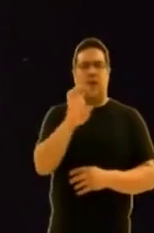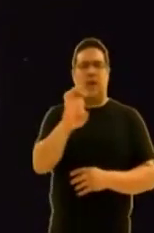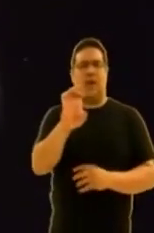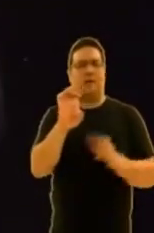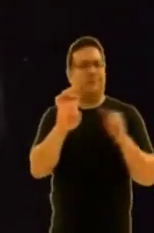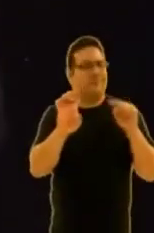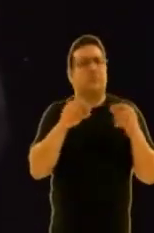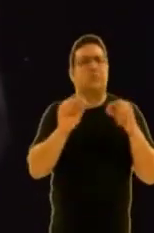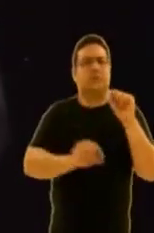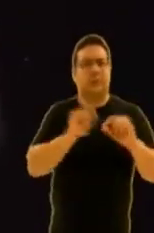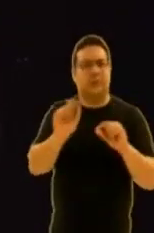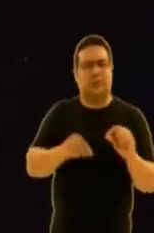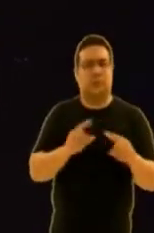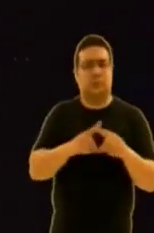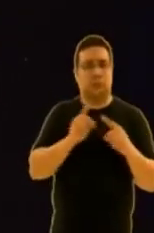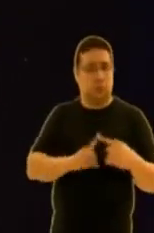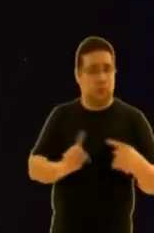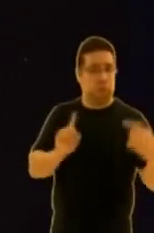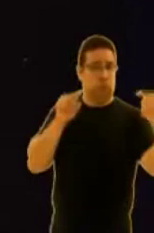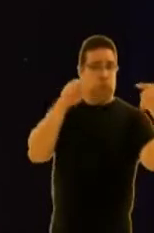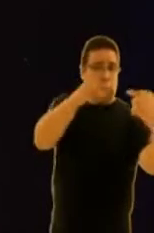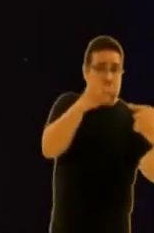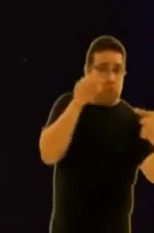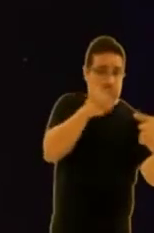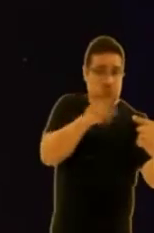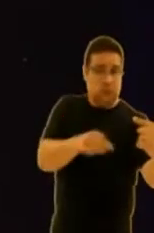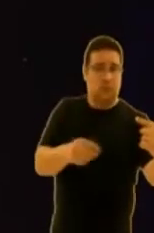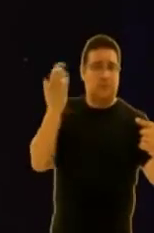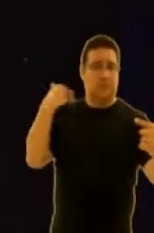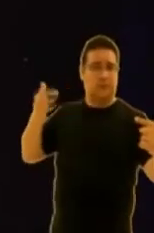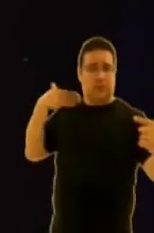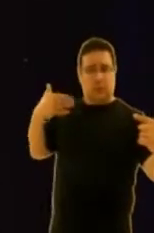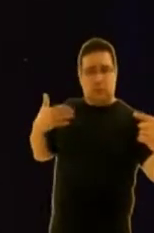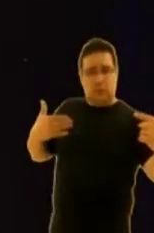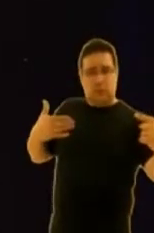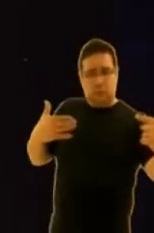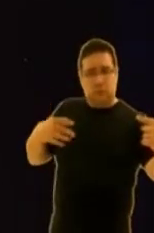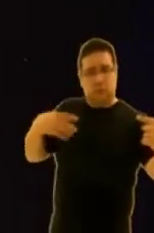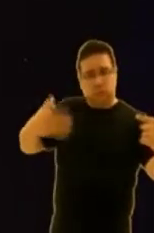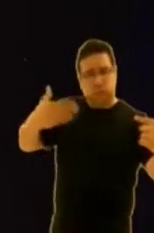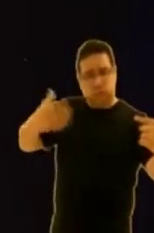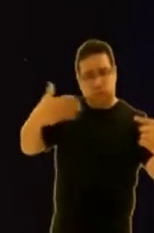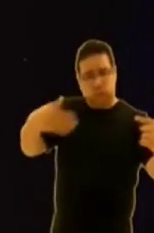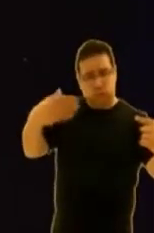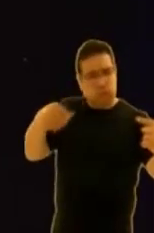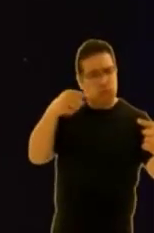ela é uma missão que ela foi sendo constituída historicamente com um papel